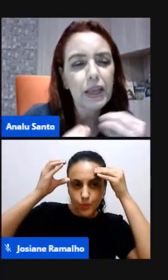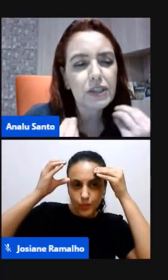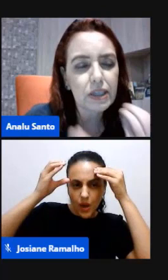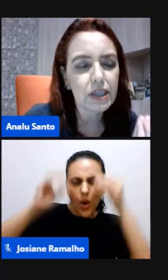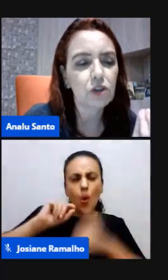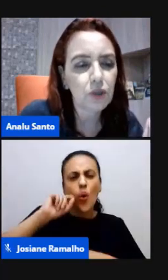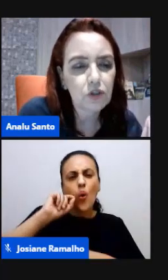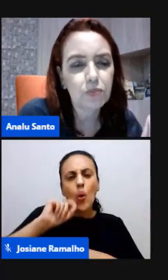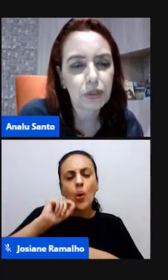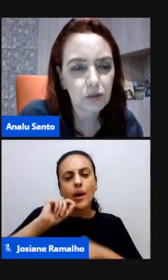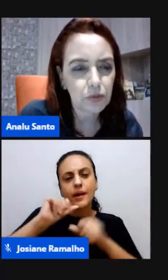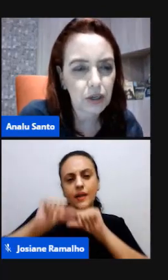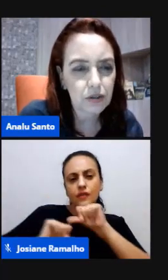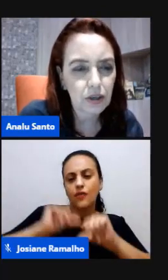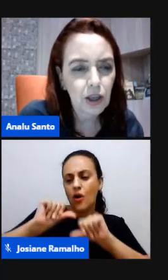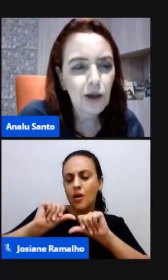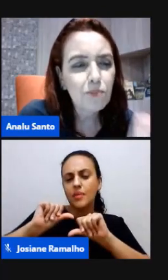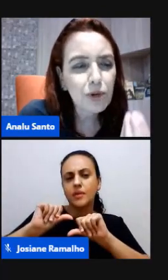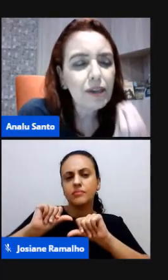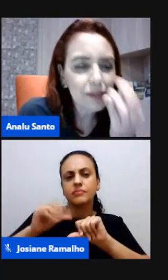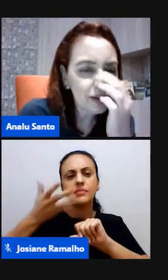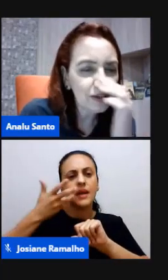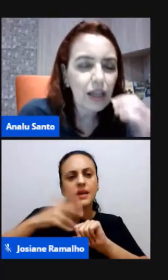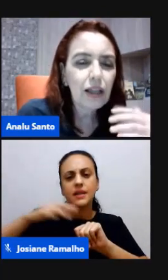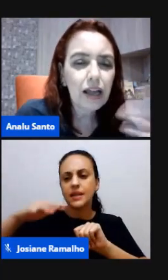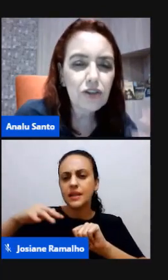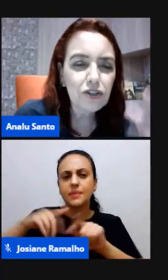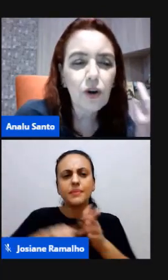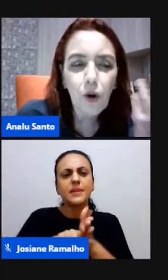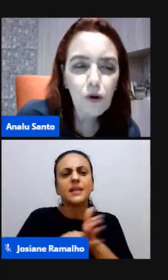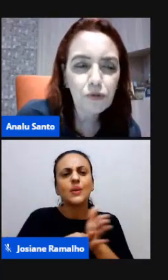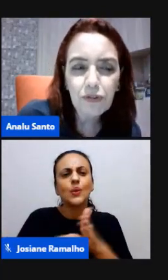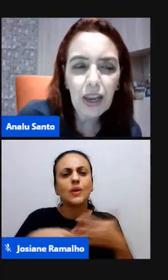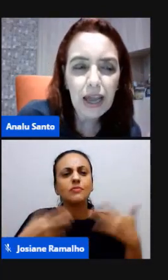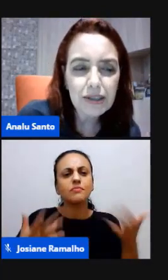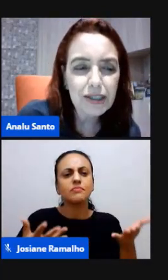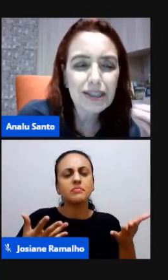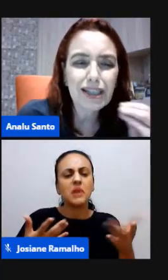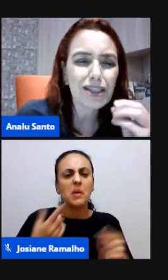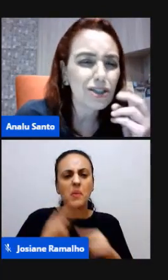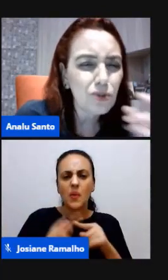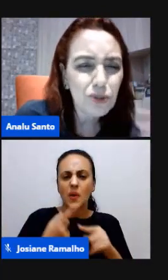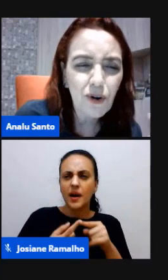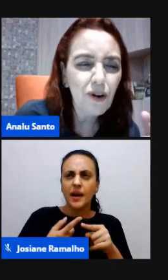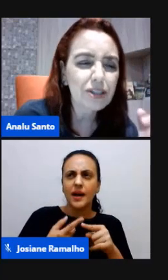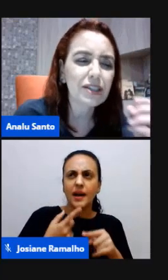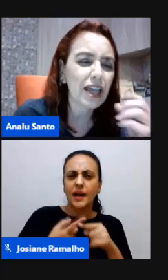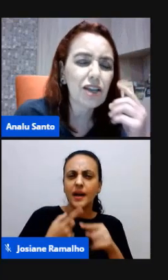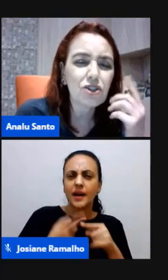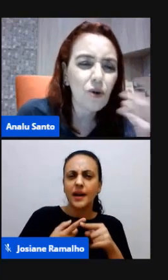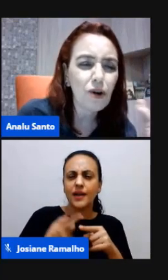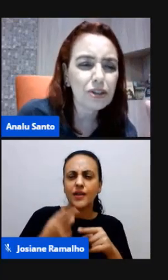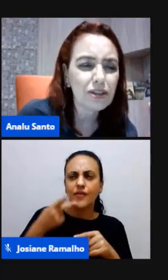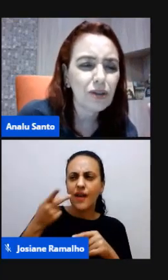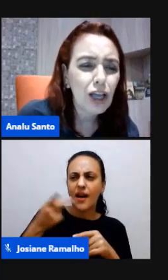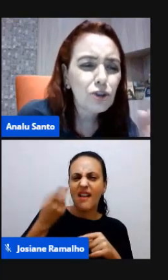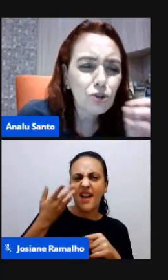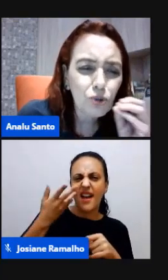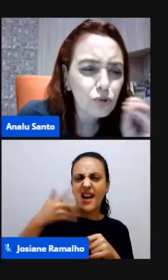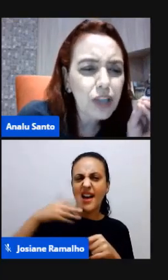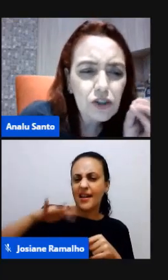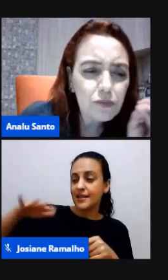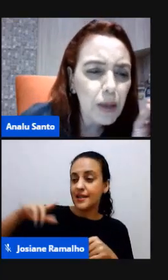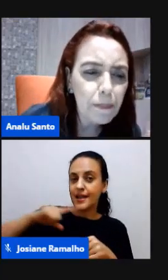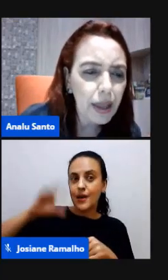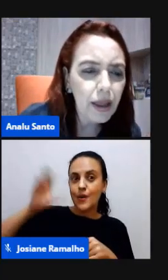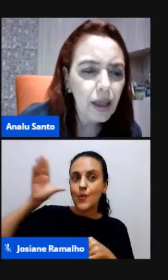crianças pesquisadoras por natureza? Por que a gente ouve falar assim que as crianças são curiosas, que elas gostam?